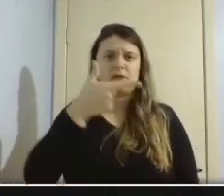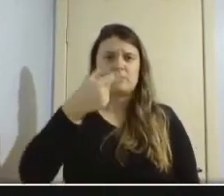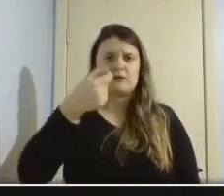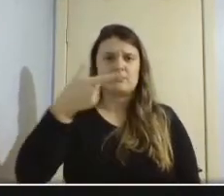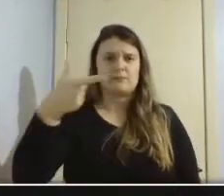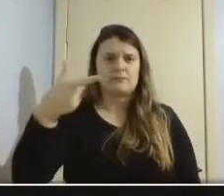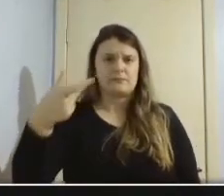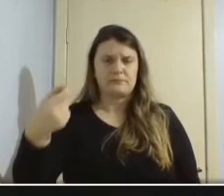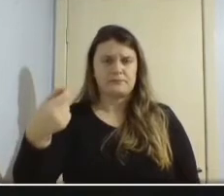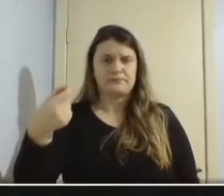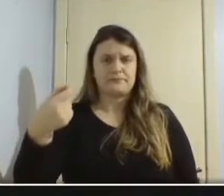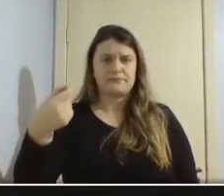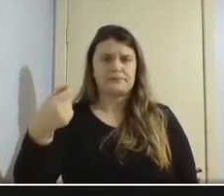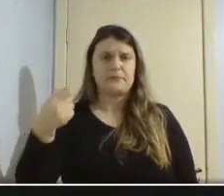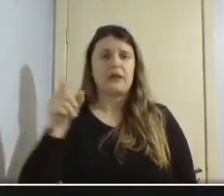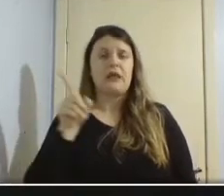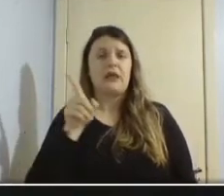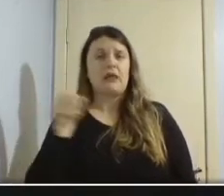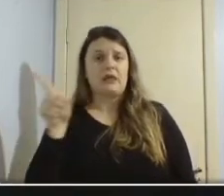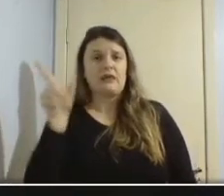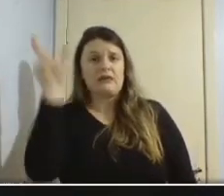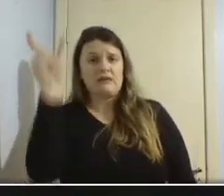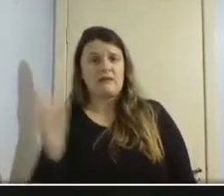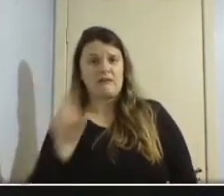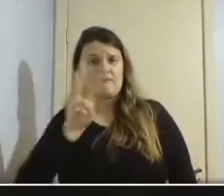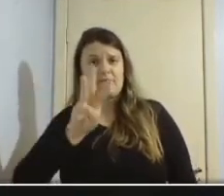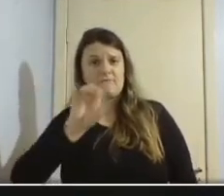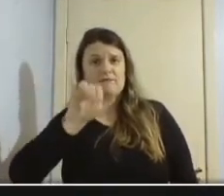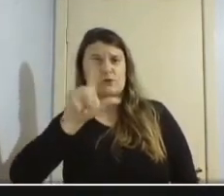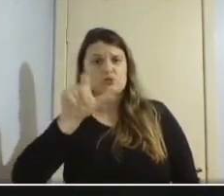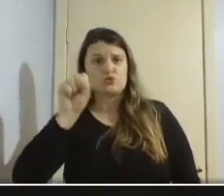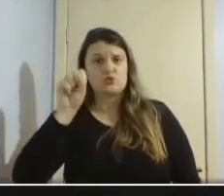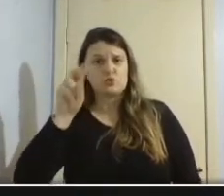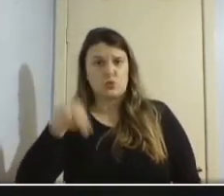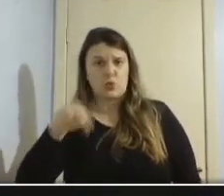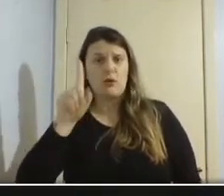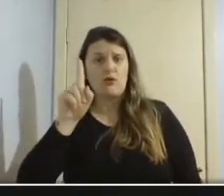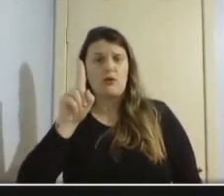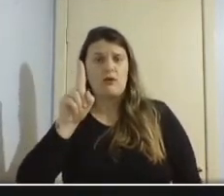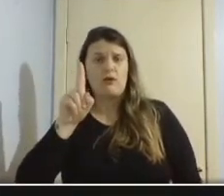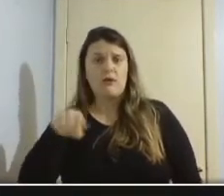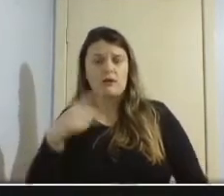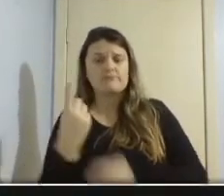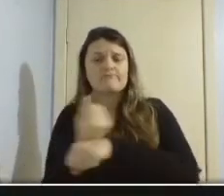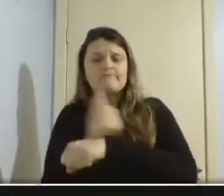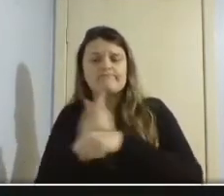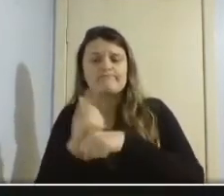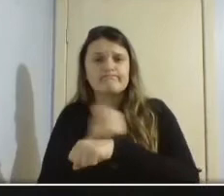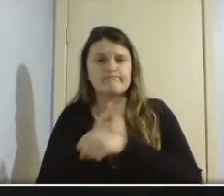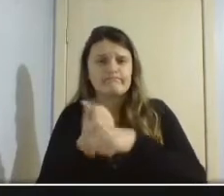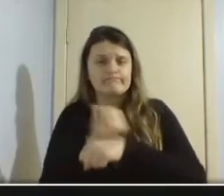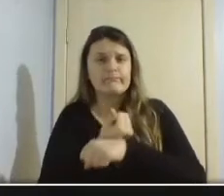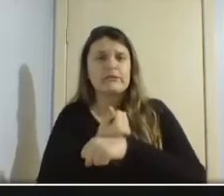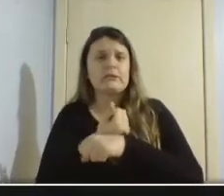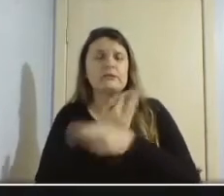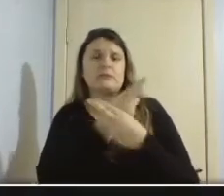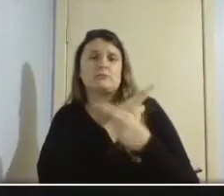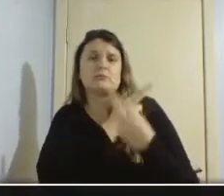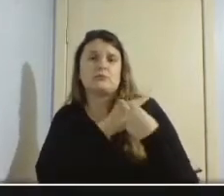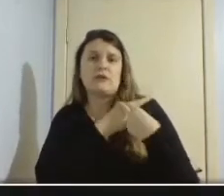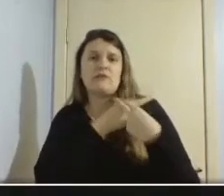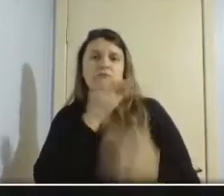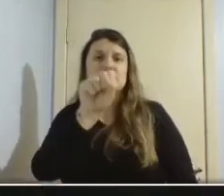o Wilson Luiz Petisco, consultor de negócios do SEBRAE União da Vitória. Com